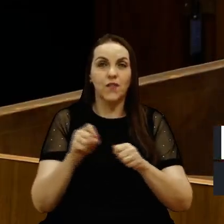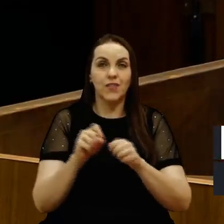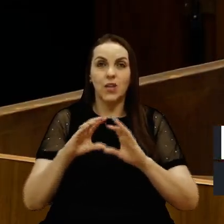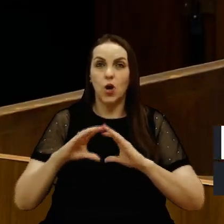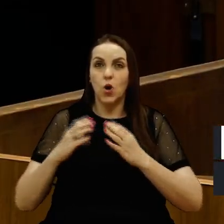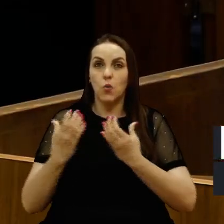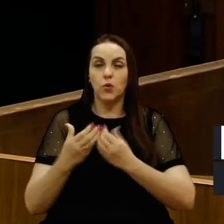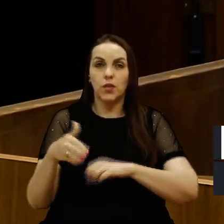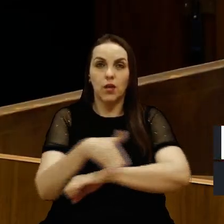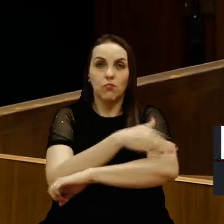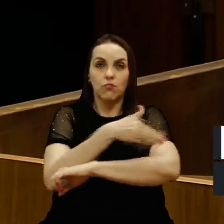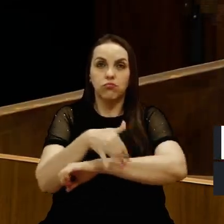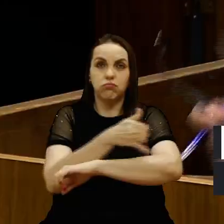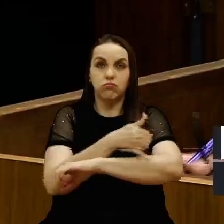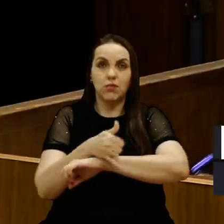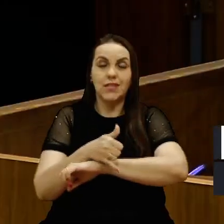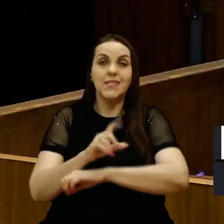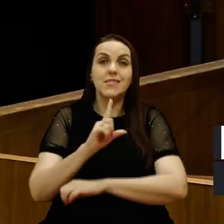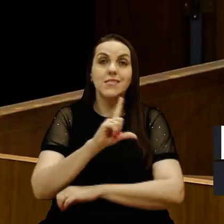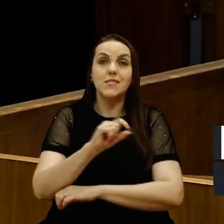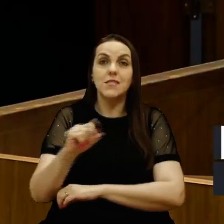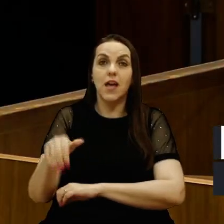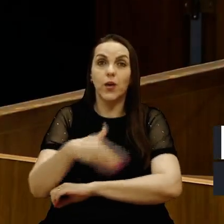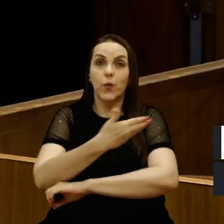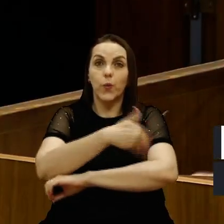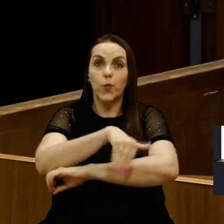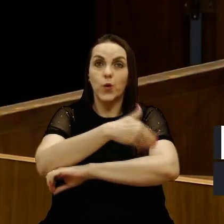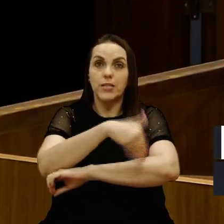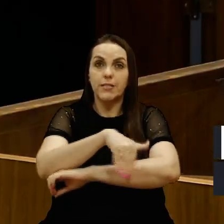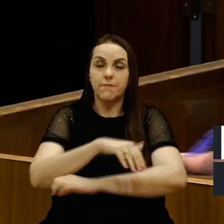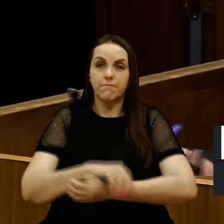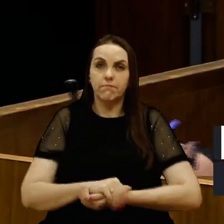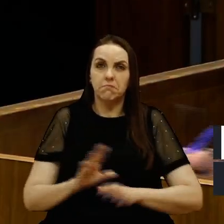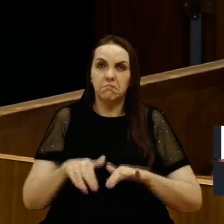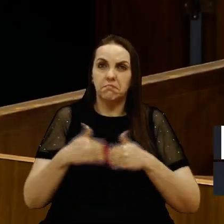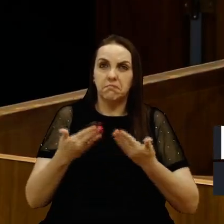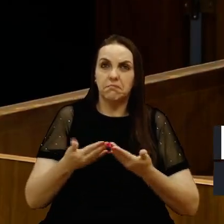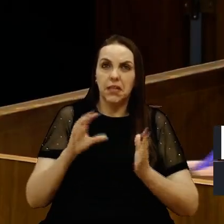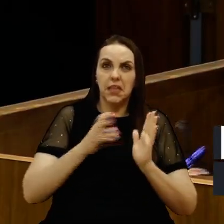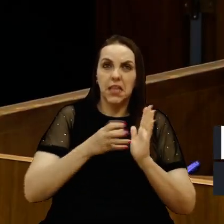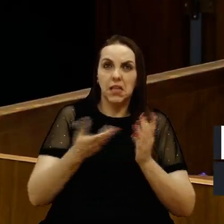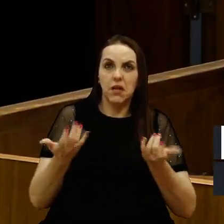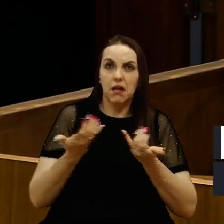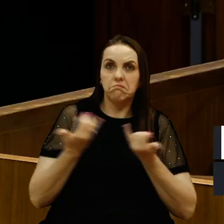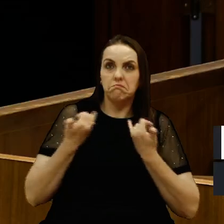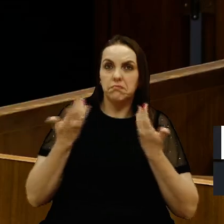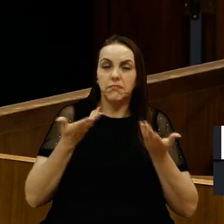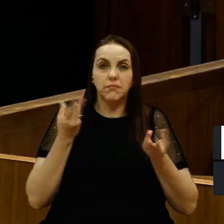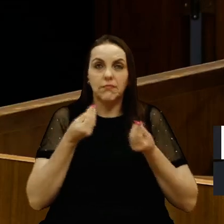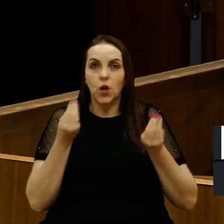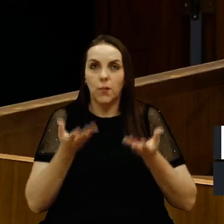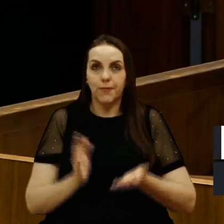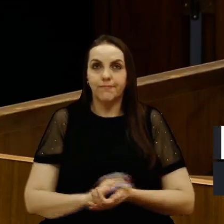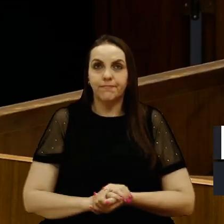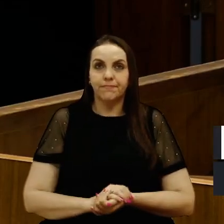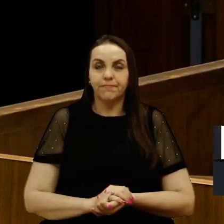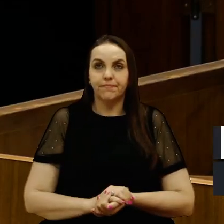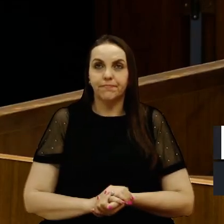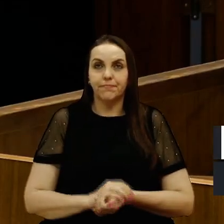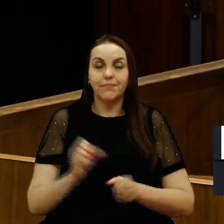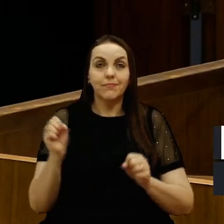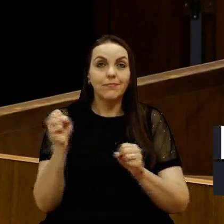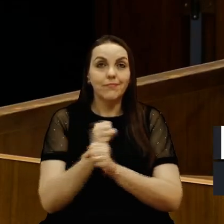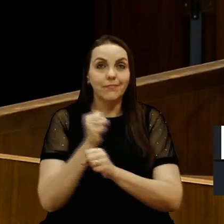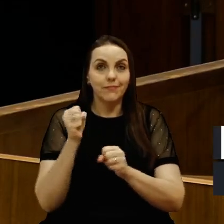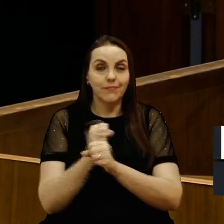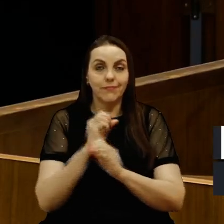100 ruas. 100 ruas. Tá, mas com dados aonde, de que forma? Bom, as obras